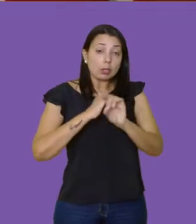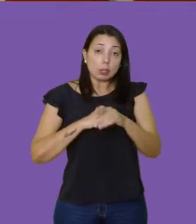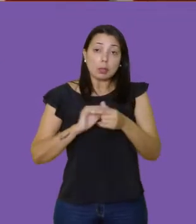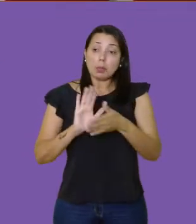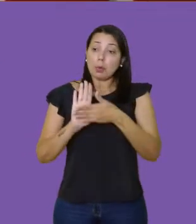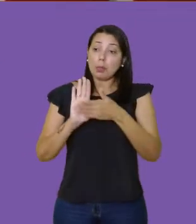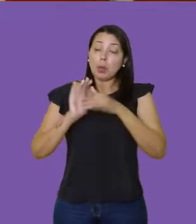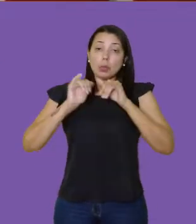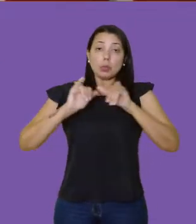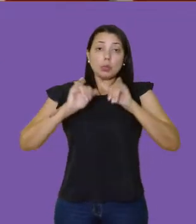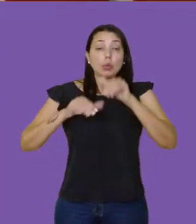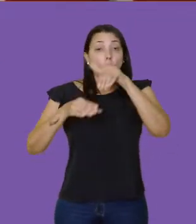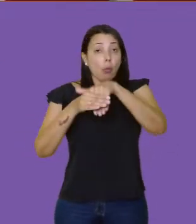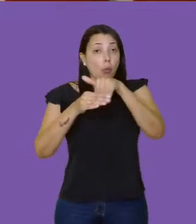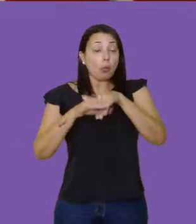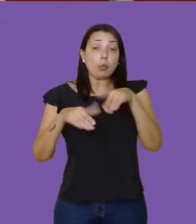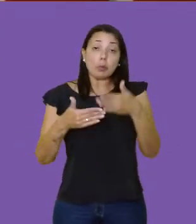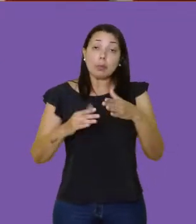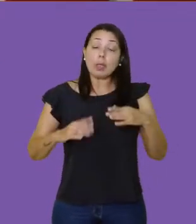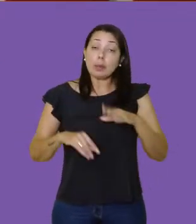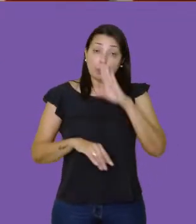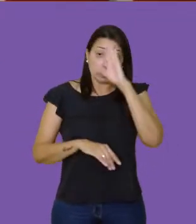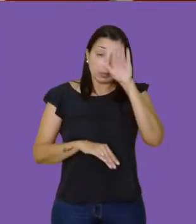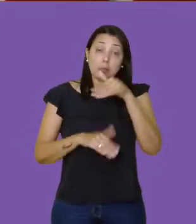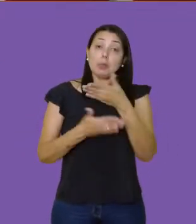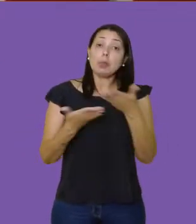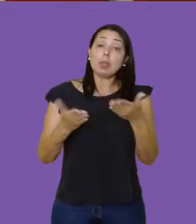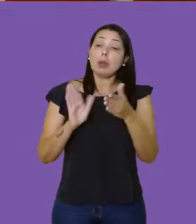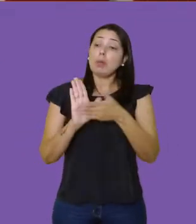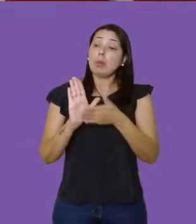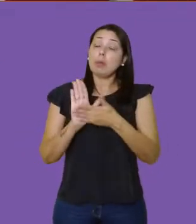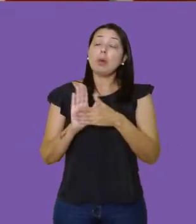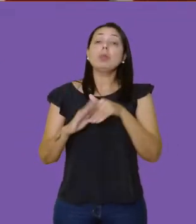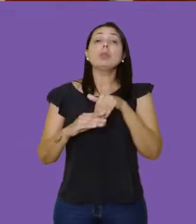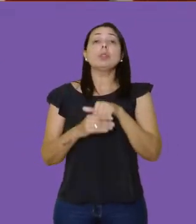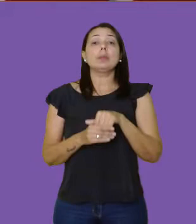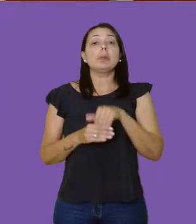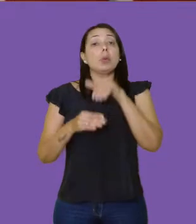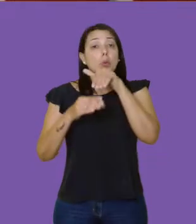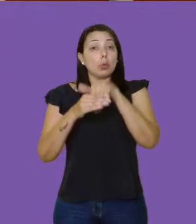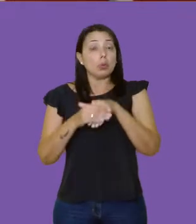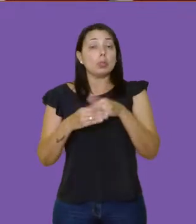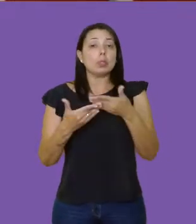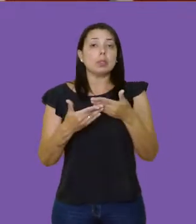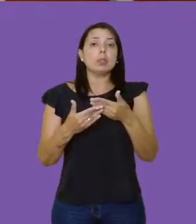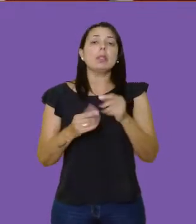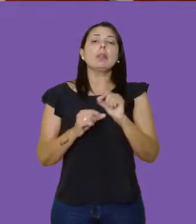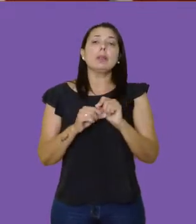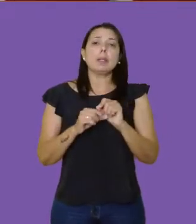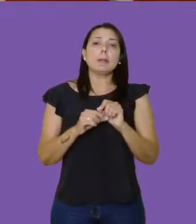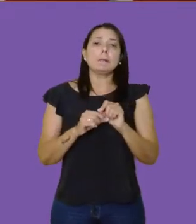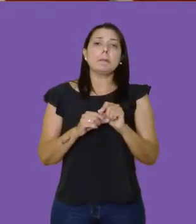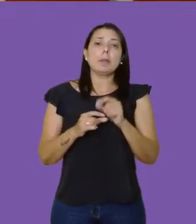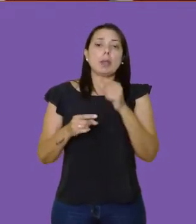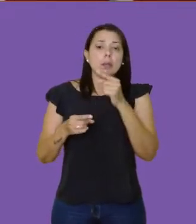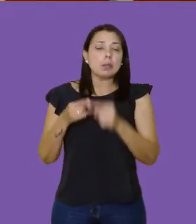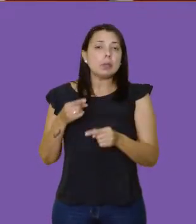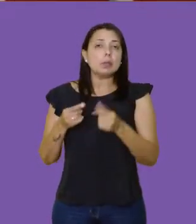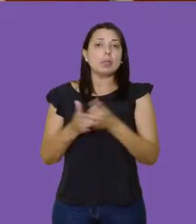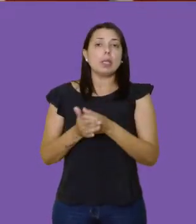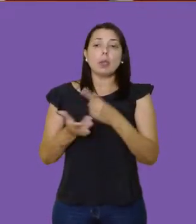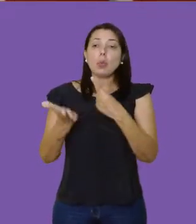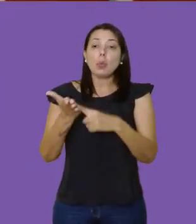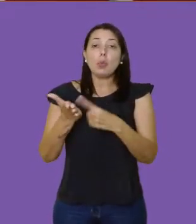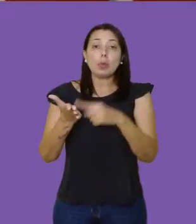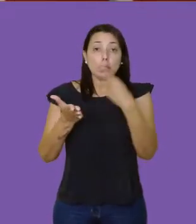campanhas eleitorais. E, além de tudo, essa proposta de emenda constitucional anistia os partidos políticos que não tenham cumprido